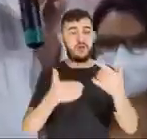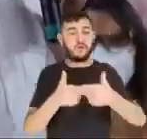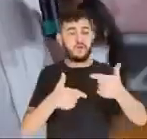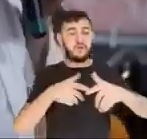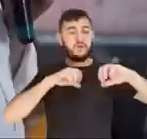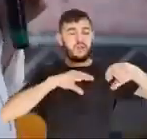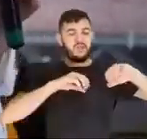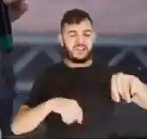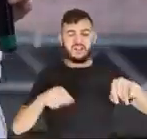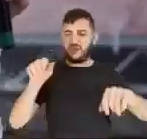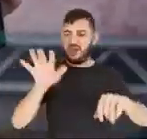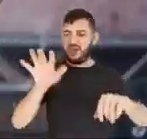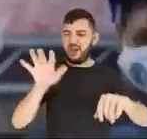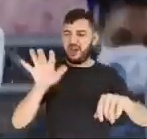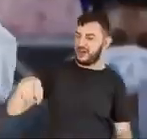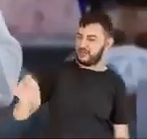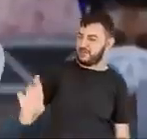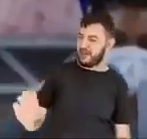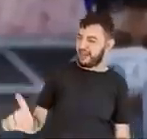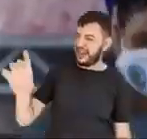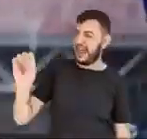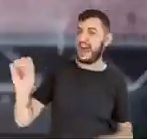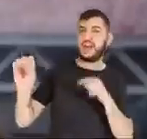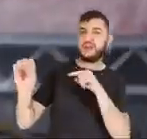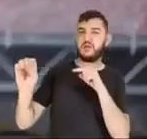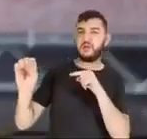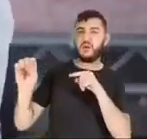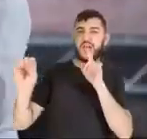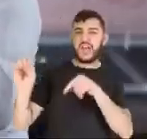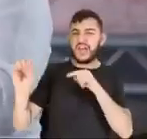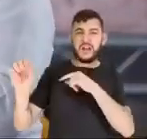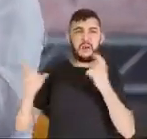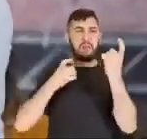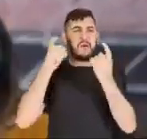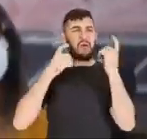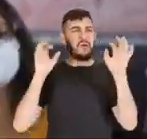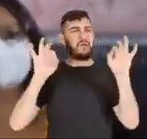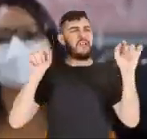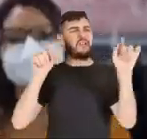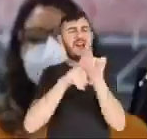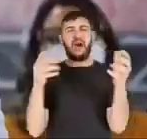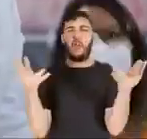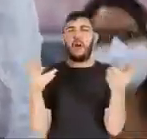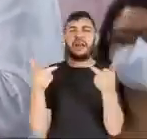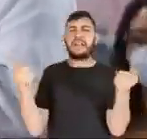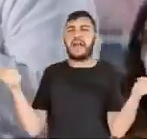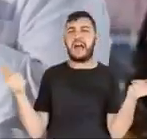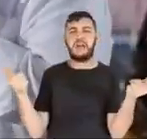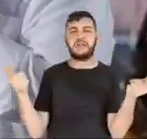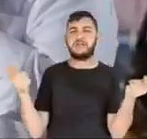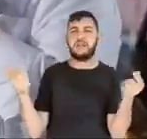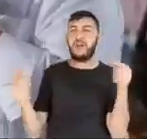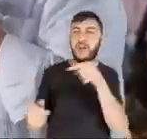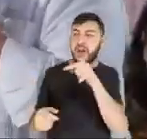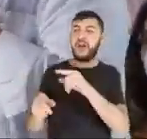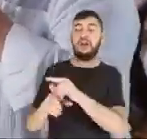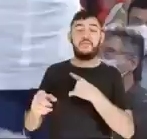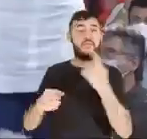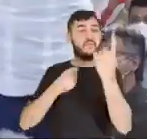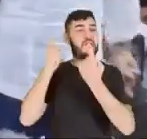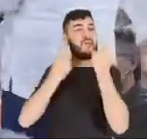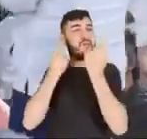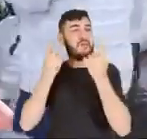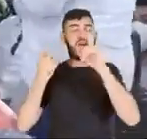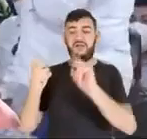mercado. O mercado não está preocupado com a qualidade, o mercado está preocupado com a